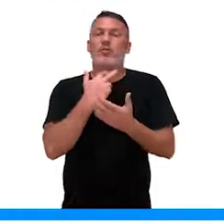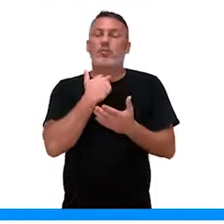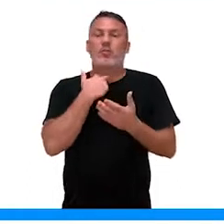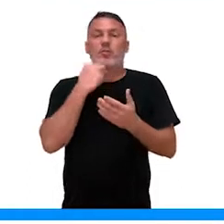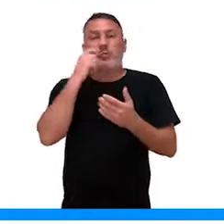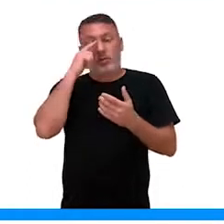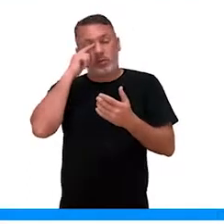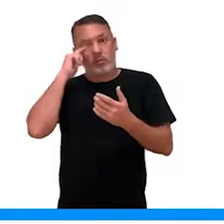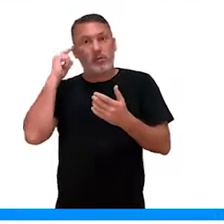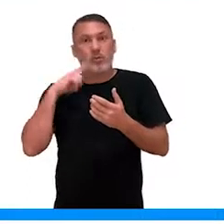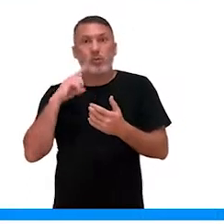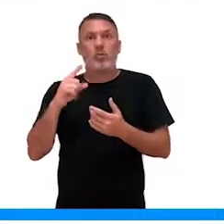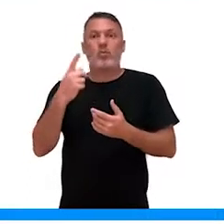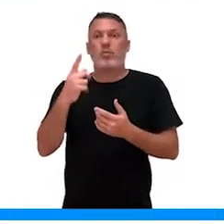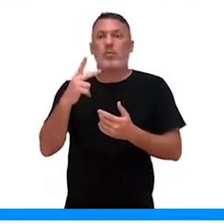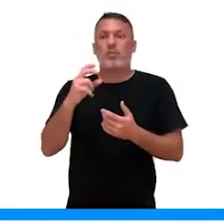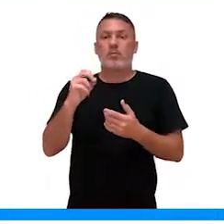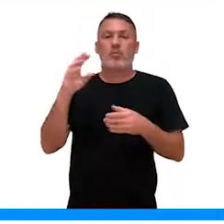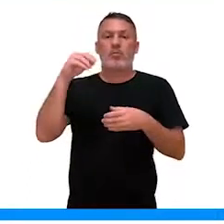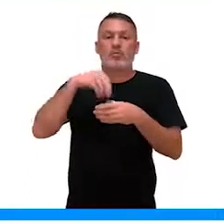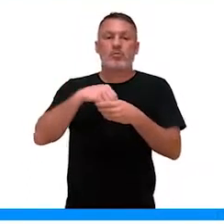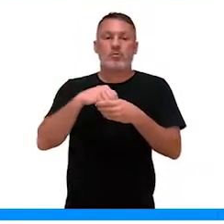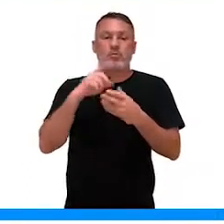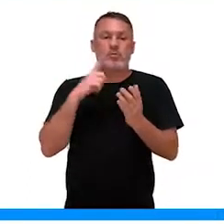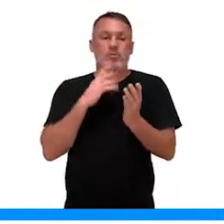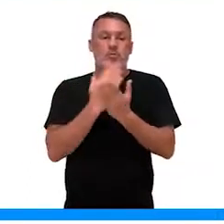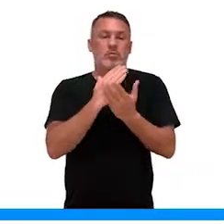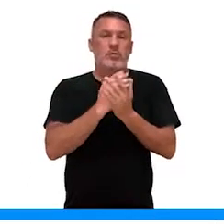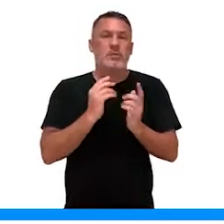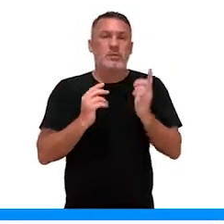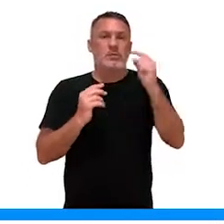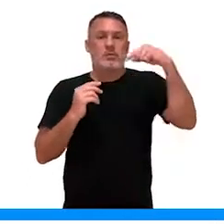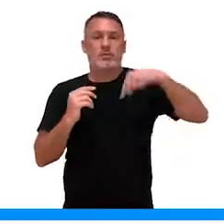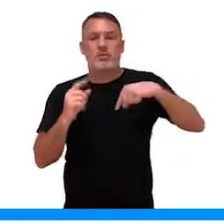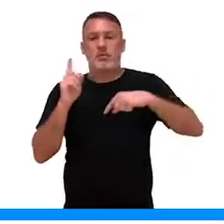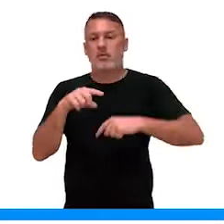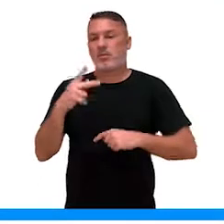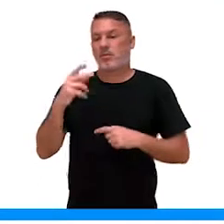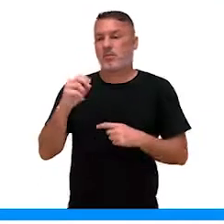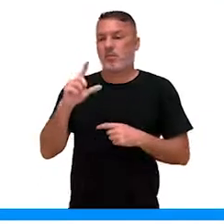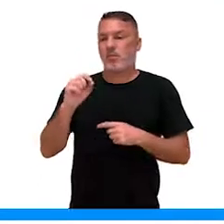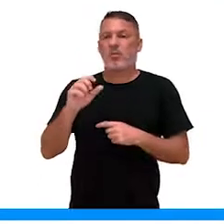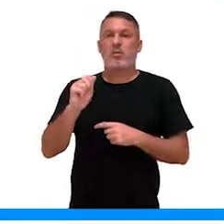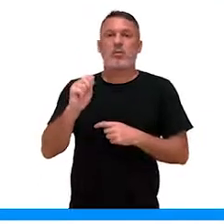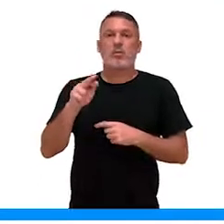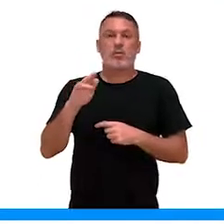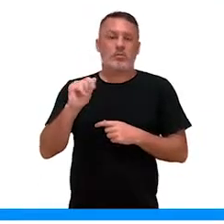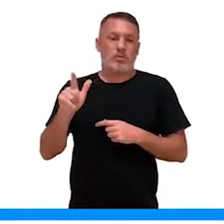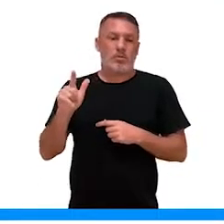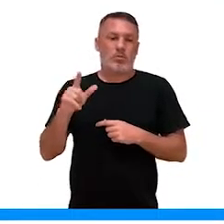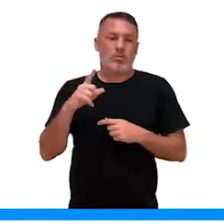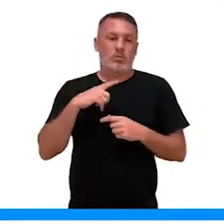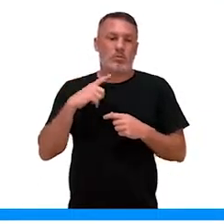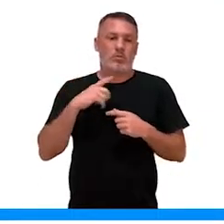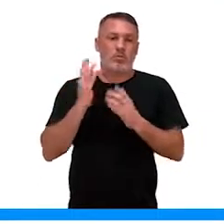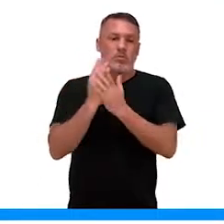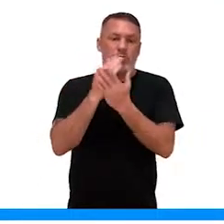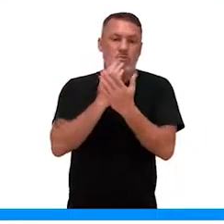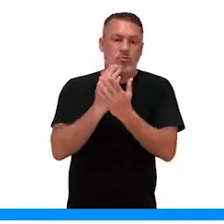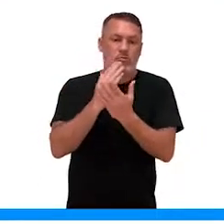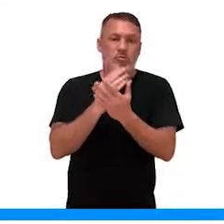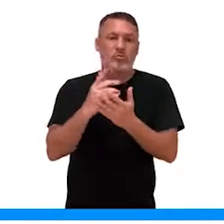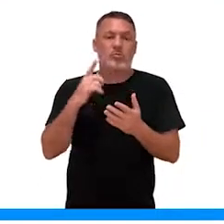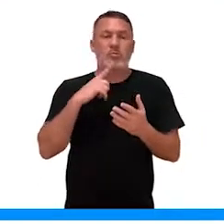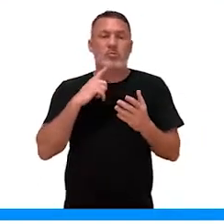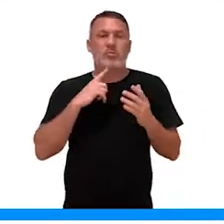que vai dividir, então? Aquela partezinha de cima, que é o polo animal. Então, como ela está restrita àquela porção de